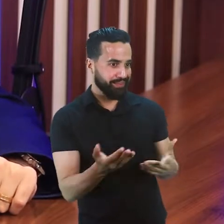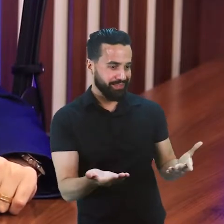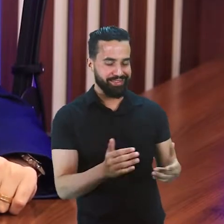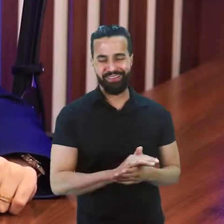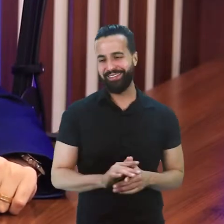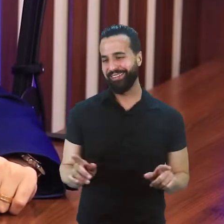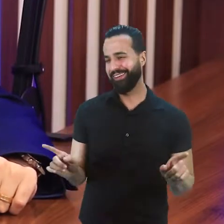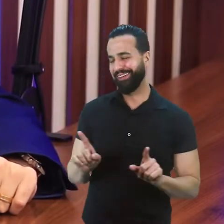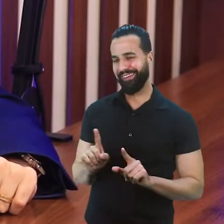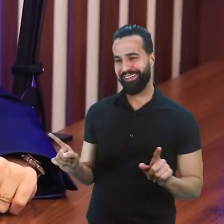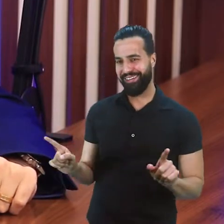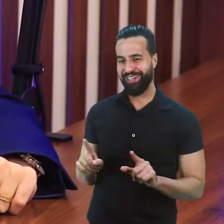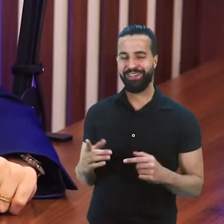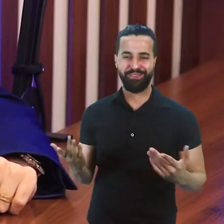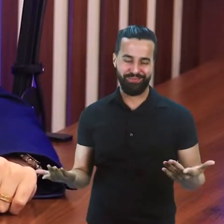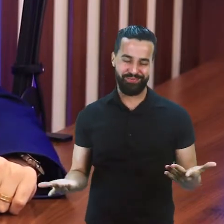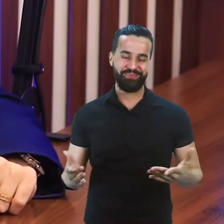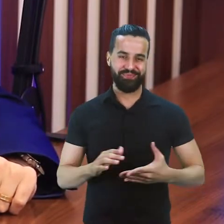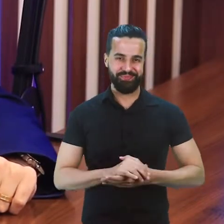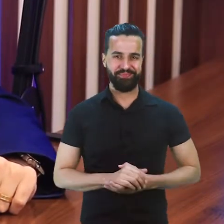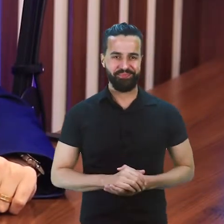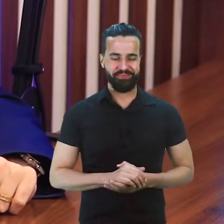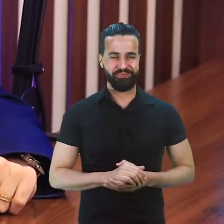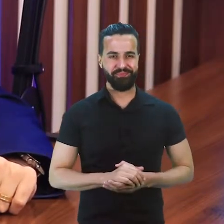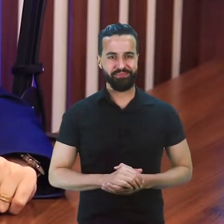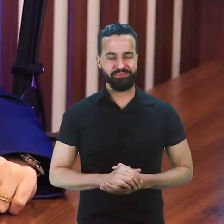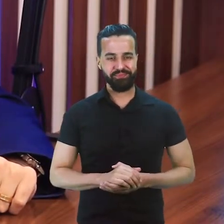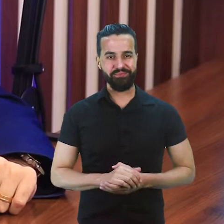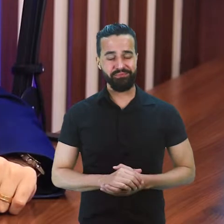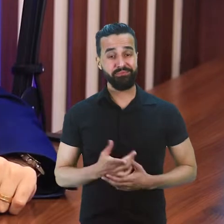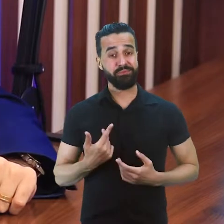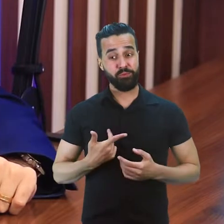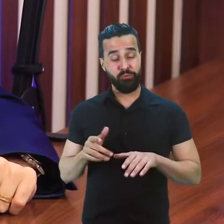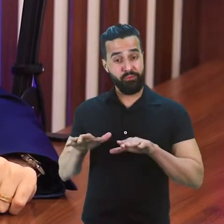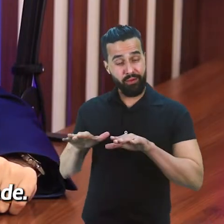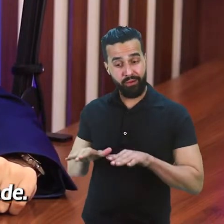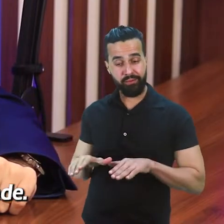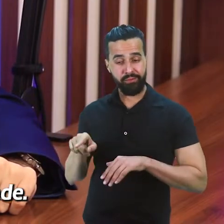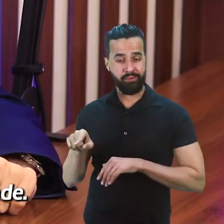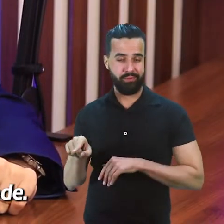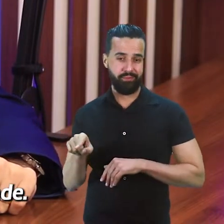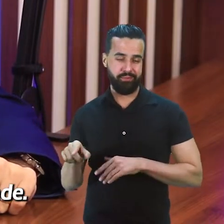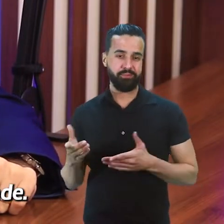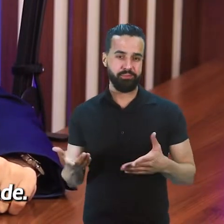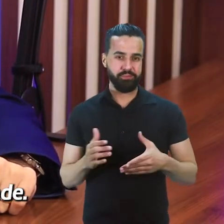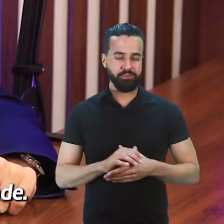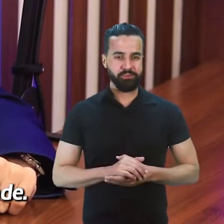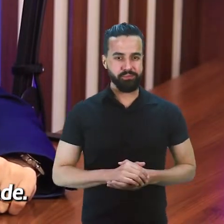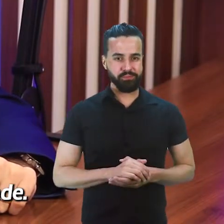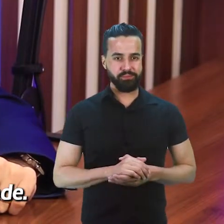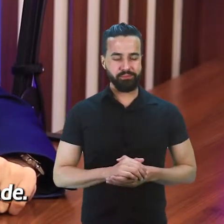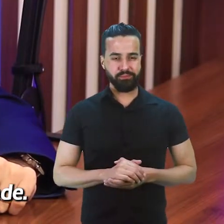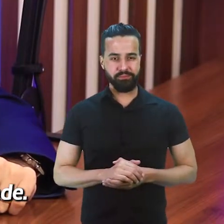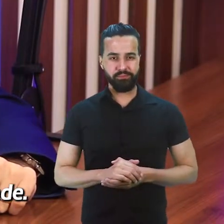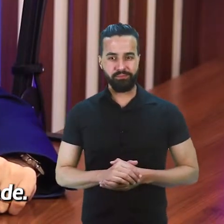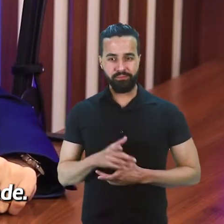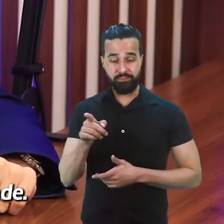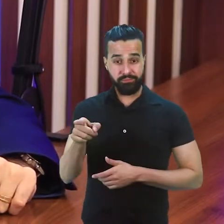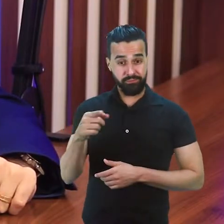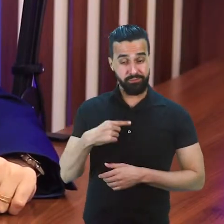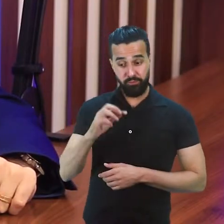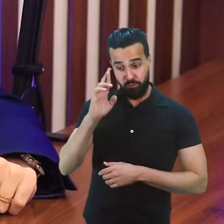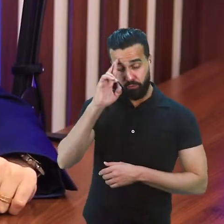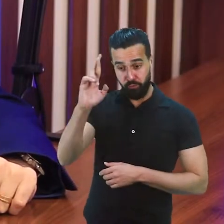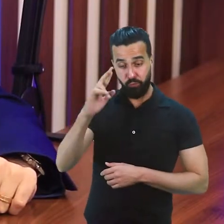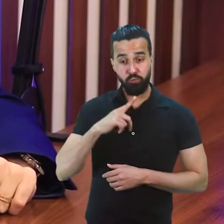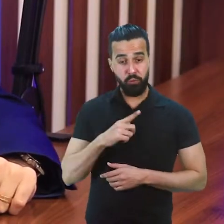alguma. Tanto é que eu fiquei lá, né? E aí acabou que, assim, resumindo, né? Ele me deu a oportunidade,